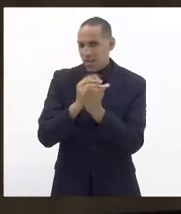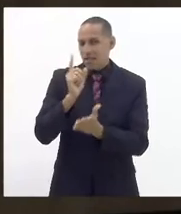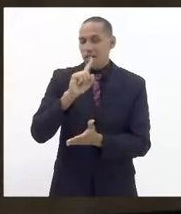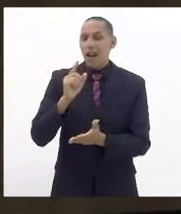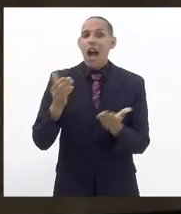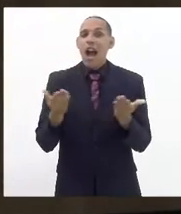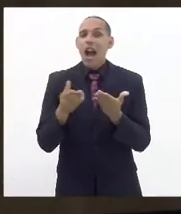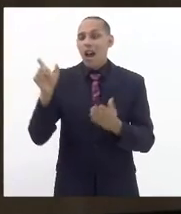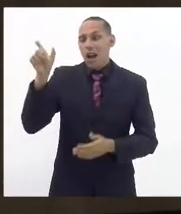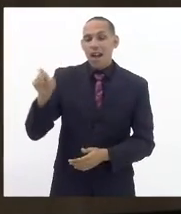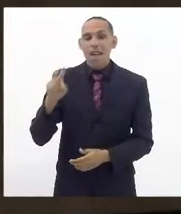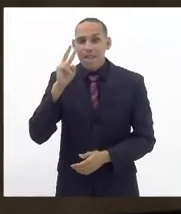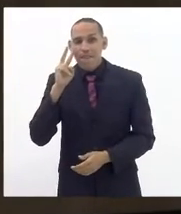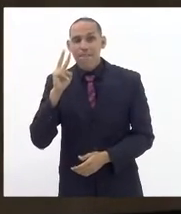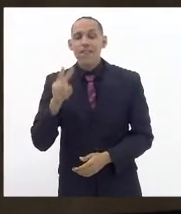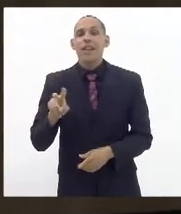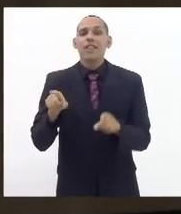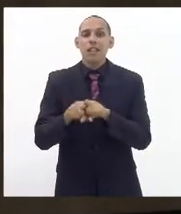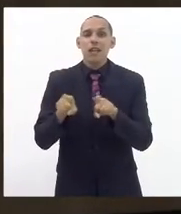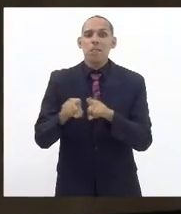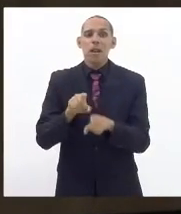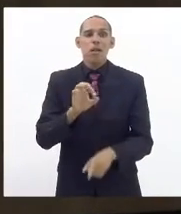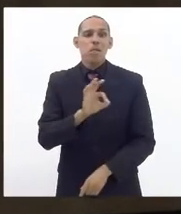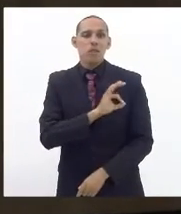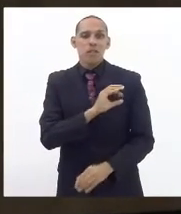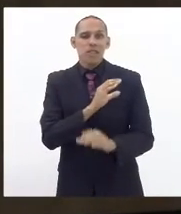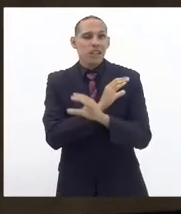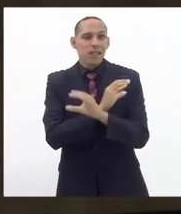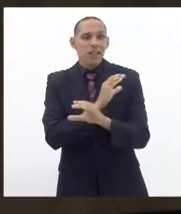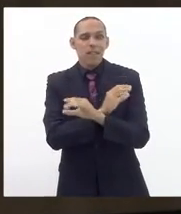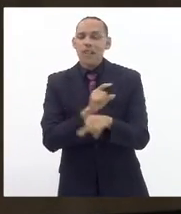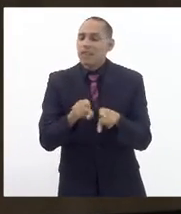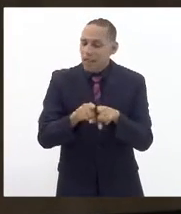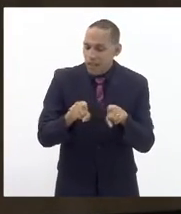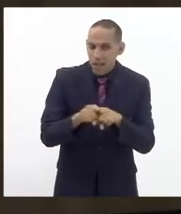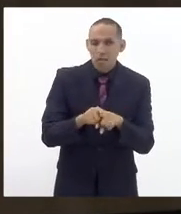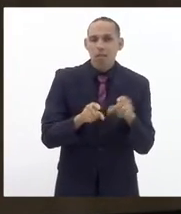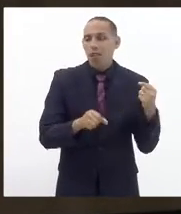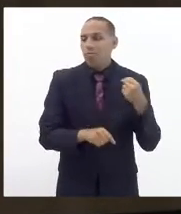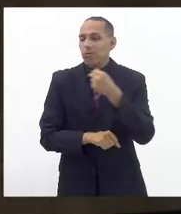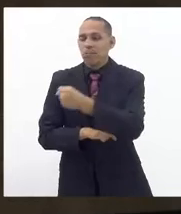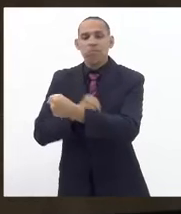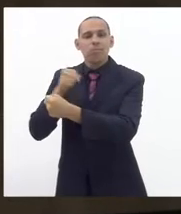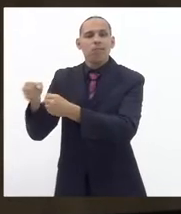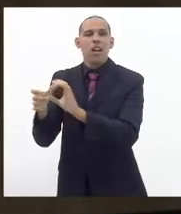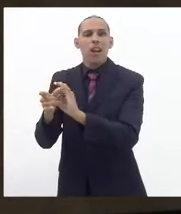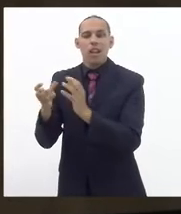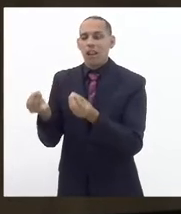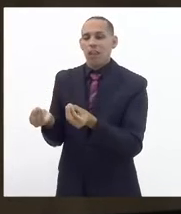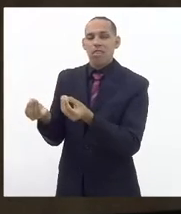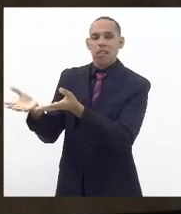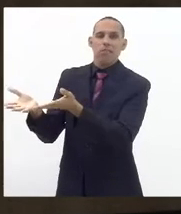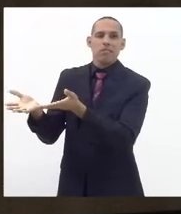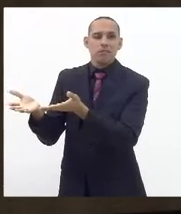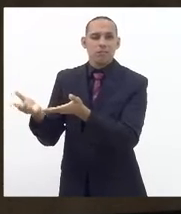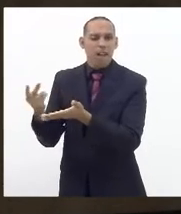descortinou que ele tem policiais civis clandestinamente ao seu dispor.